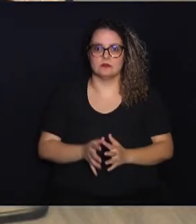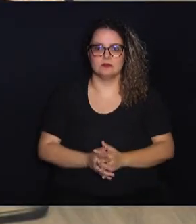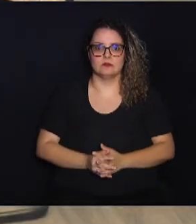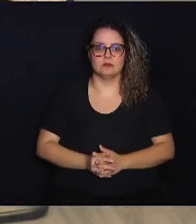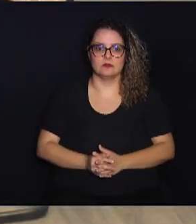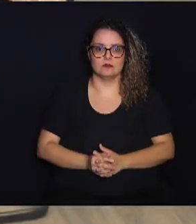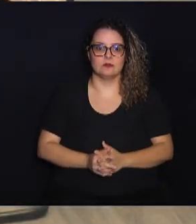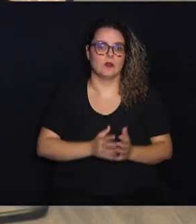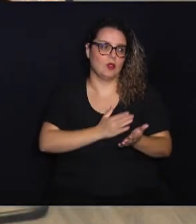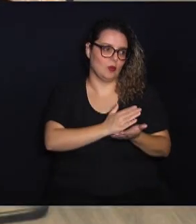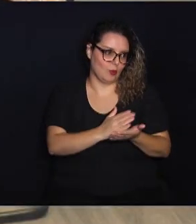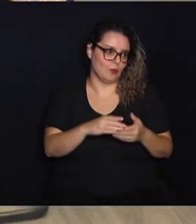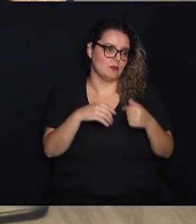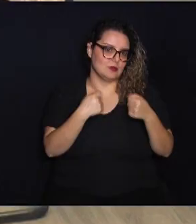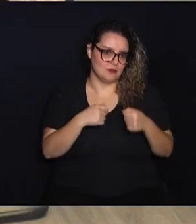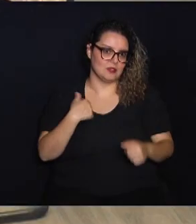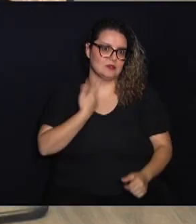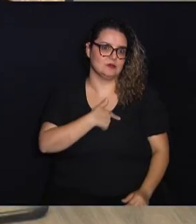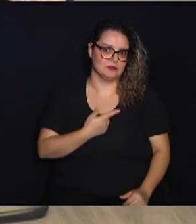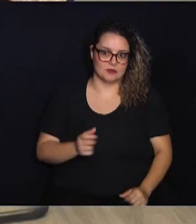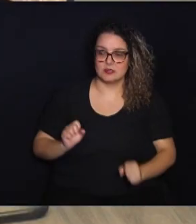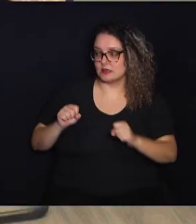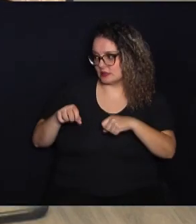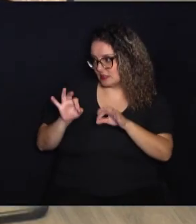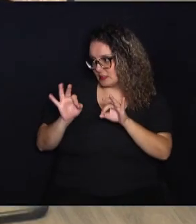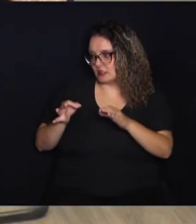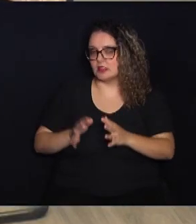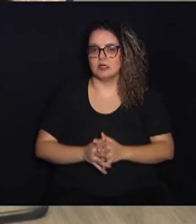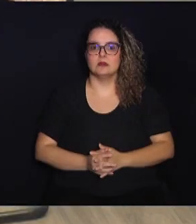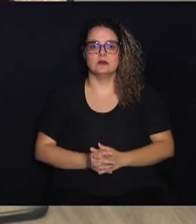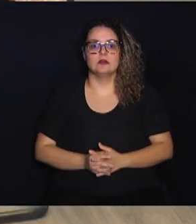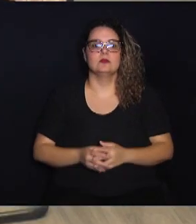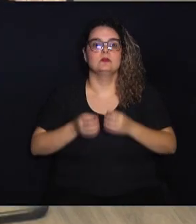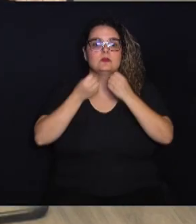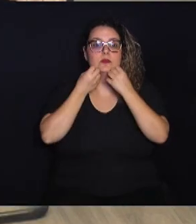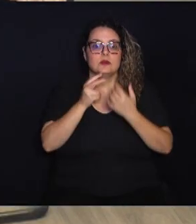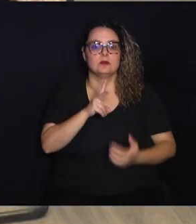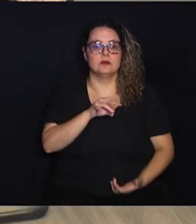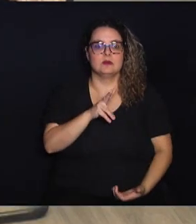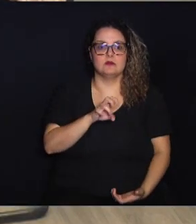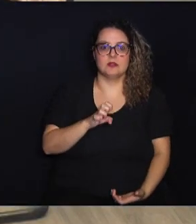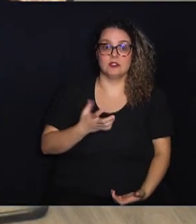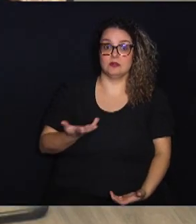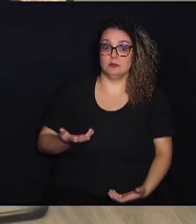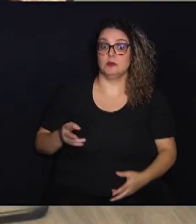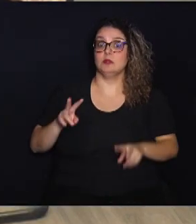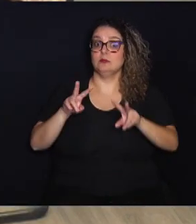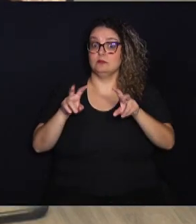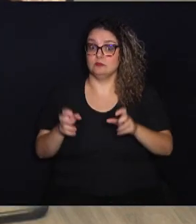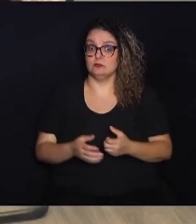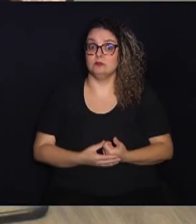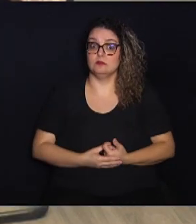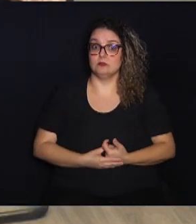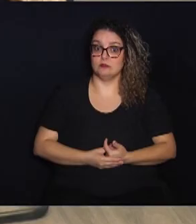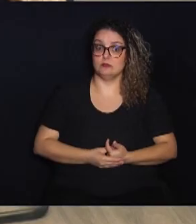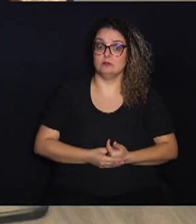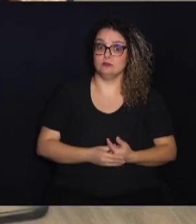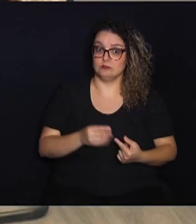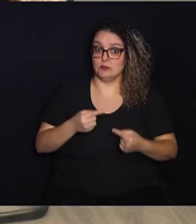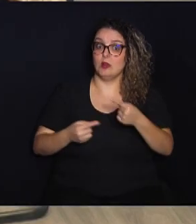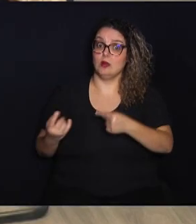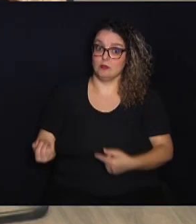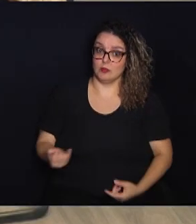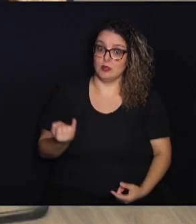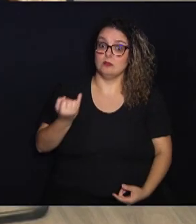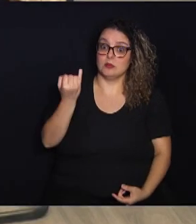começo precisa ser da gente, né? Exatamente. Muito bem, Viviane. Olha, gente, o assunto é um tema bem importante